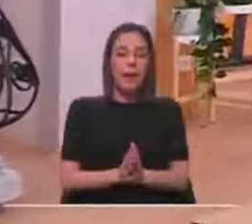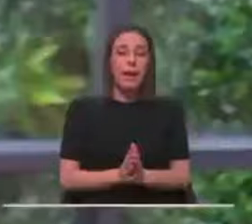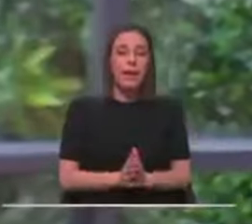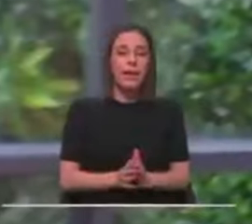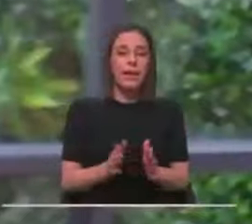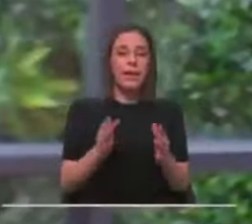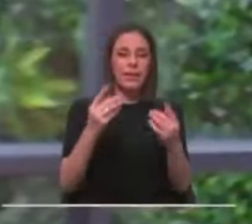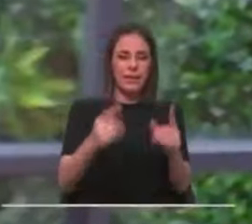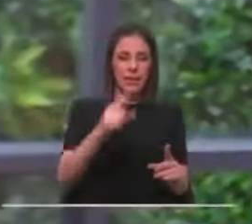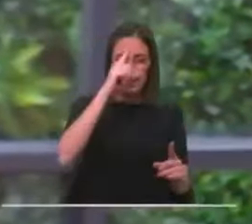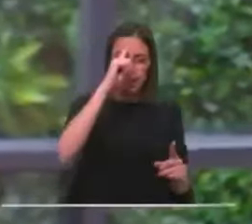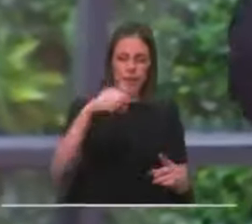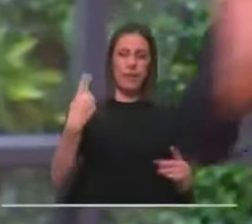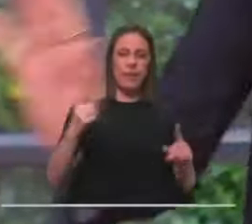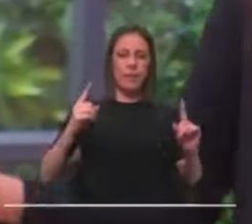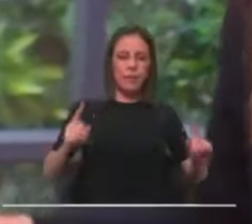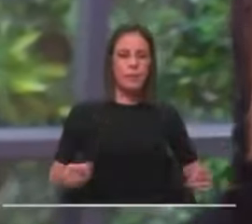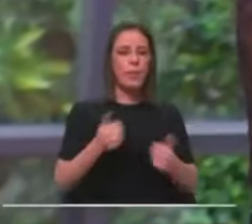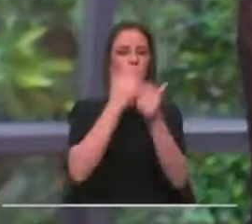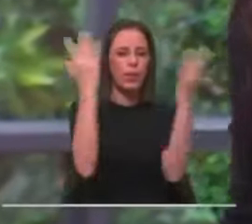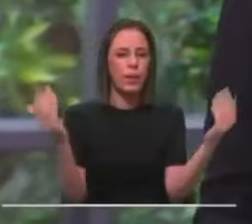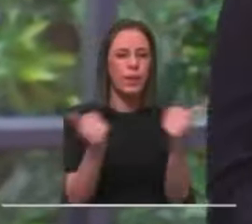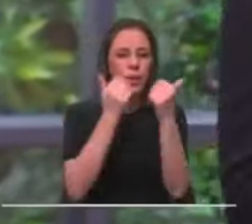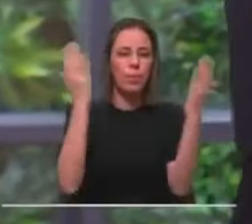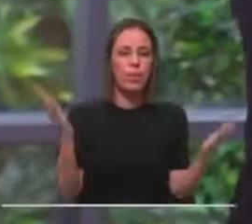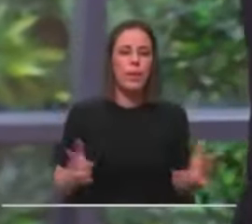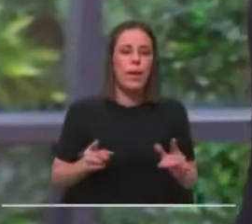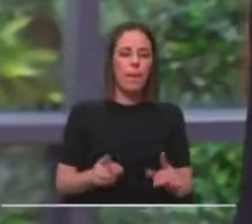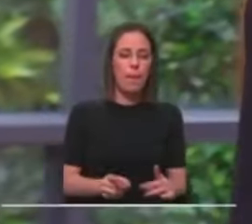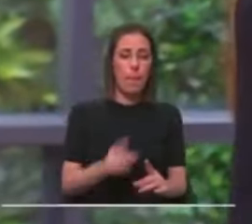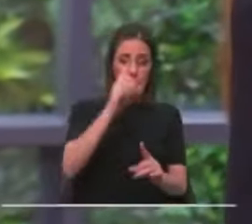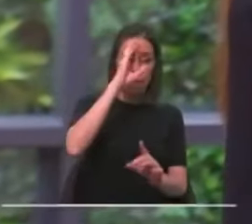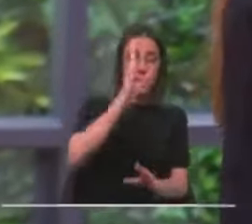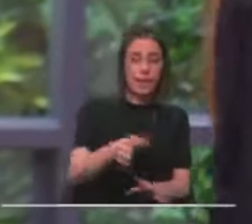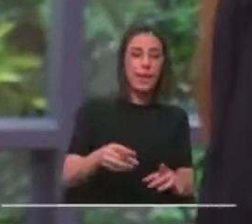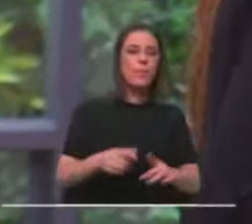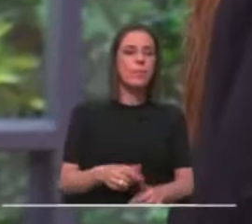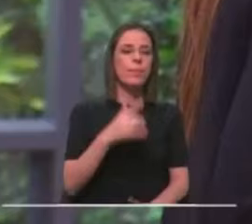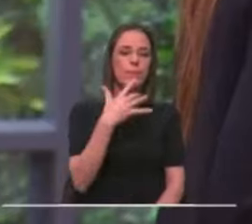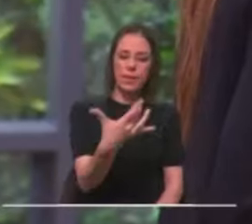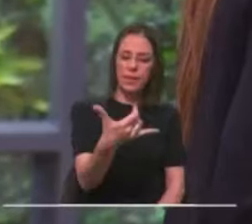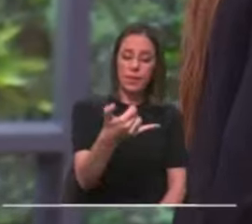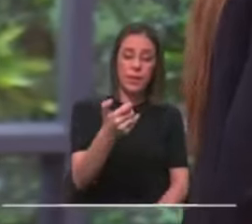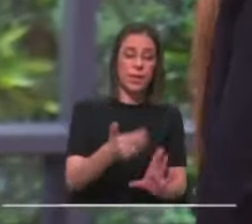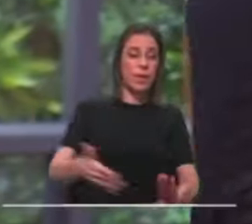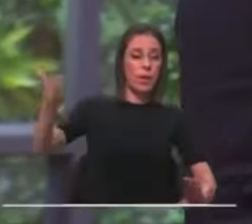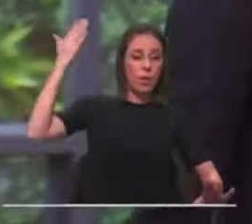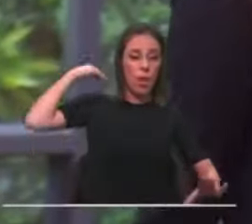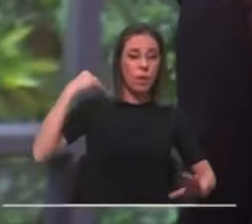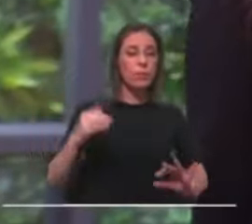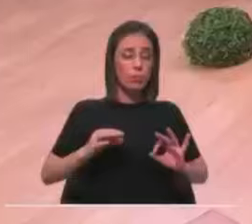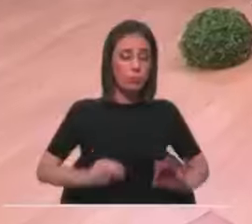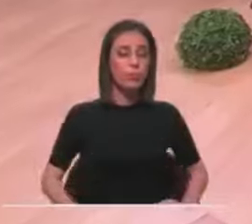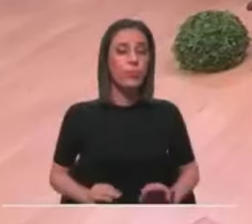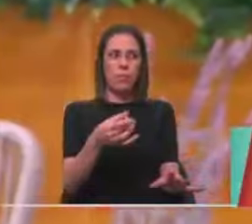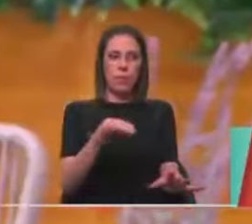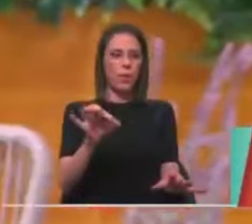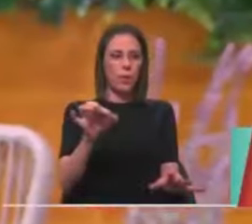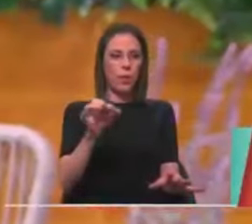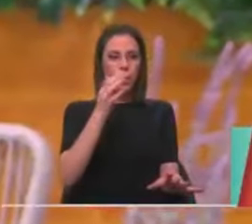Vocês têm noção? Bom dia, bom dia, bom dia, bom dia. Vocês têm noção que isto foi há 25 anos? Foi nada. Foi